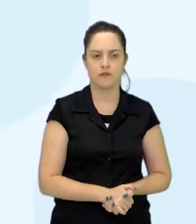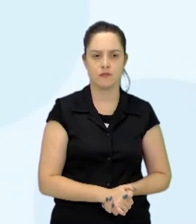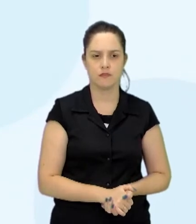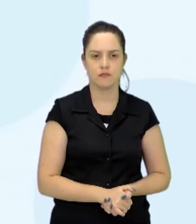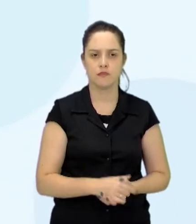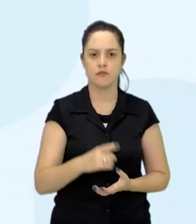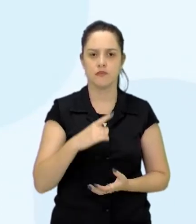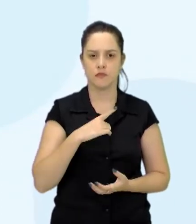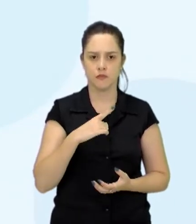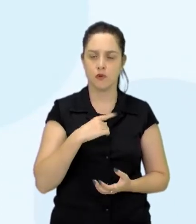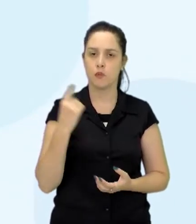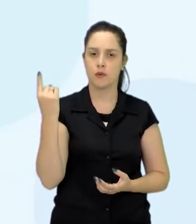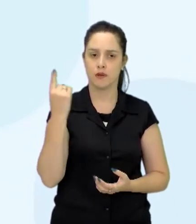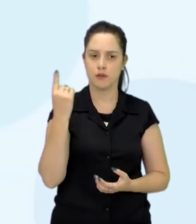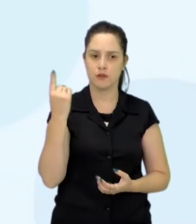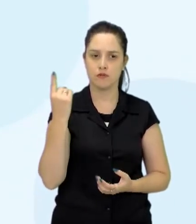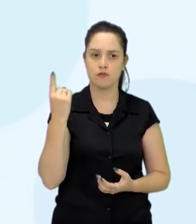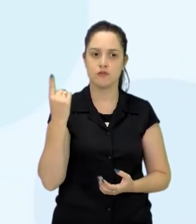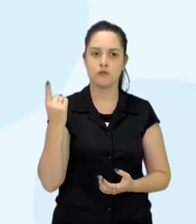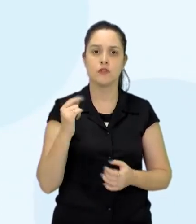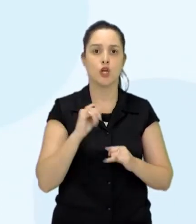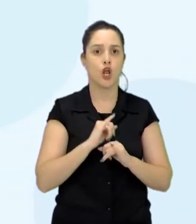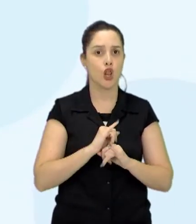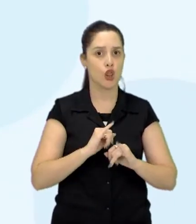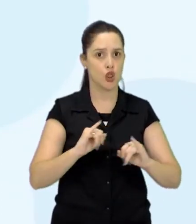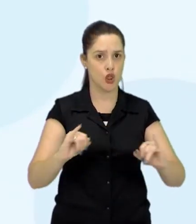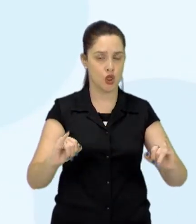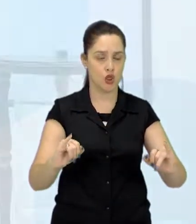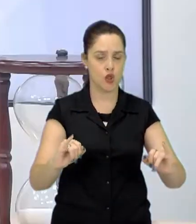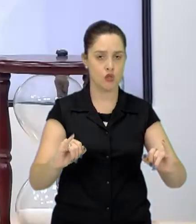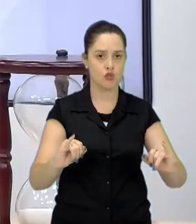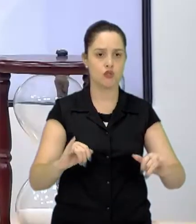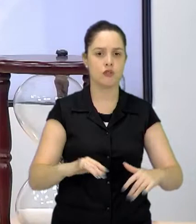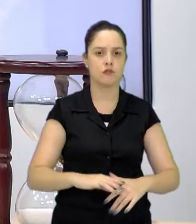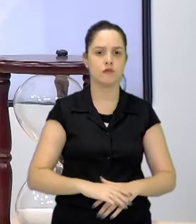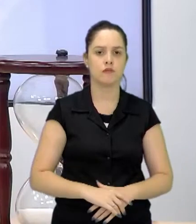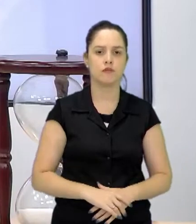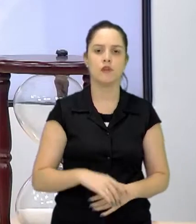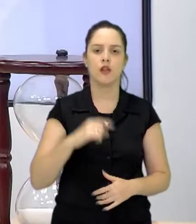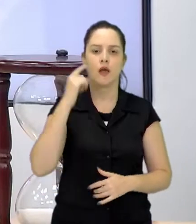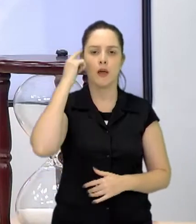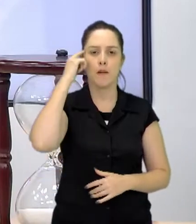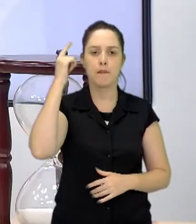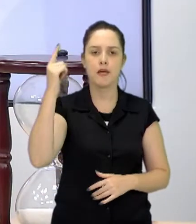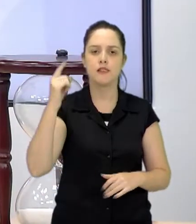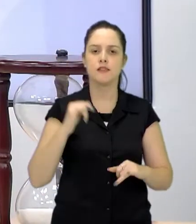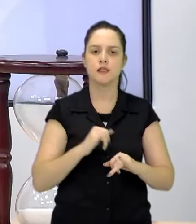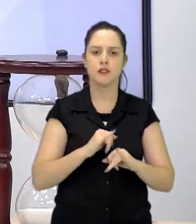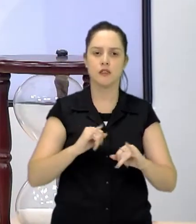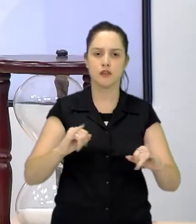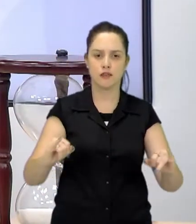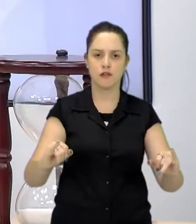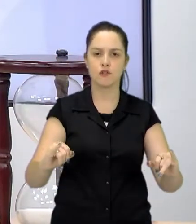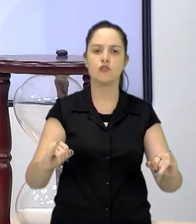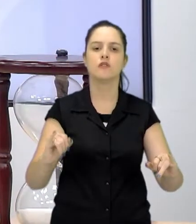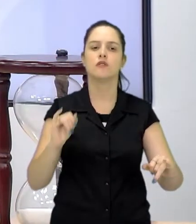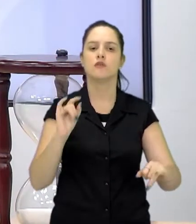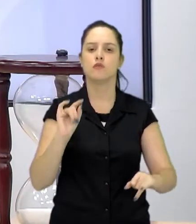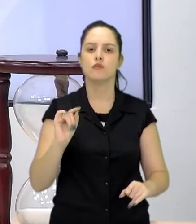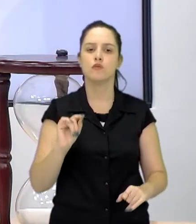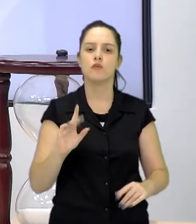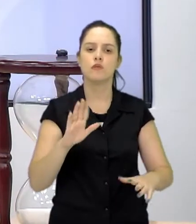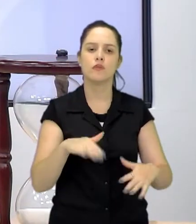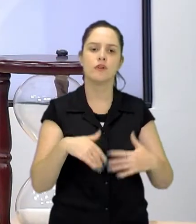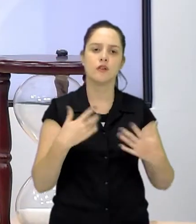Então, nós temos aí primeiro a notícia, tá? Nós podemos pensar aqui na notícia televisionada, né?